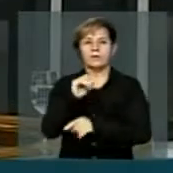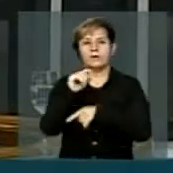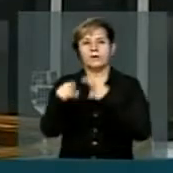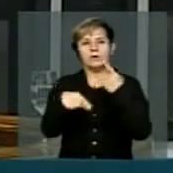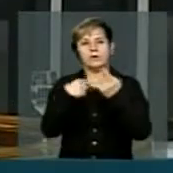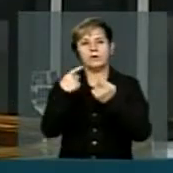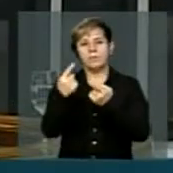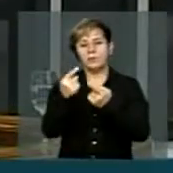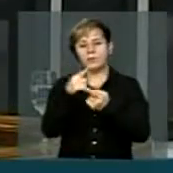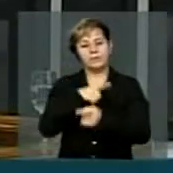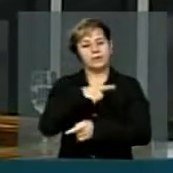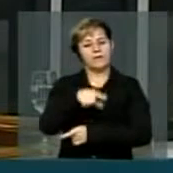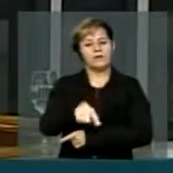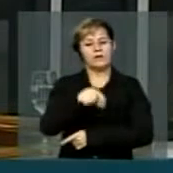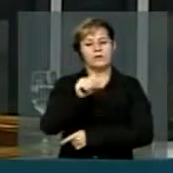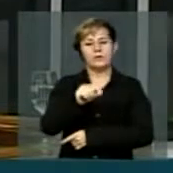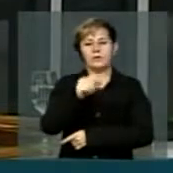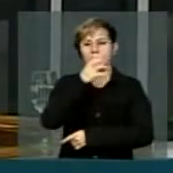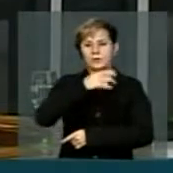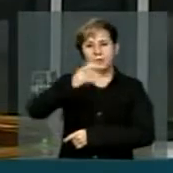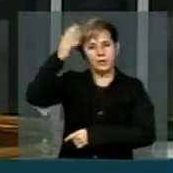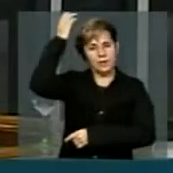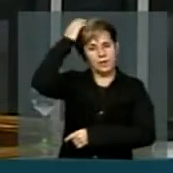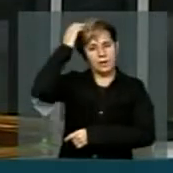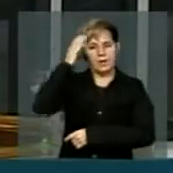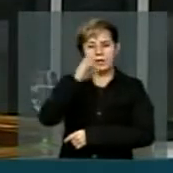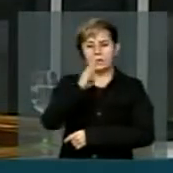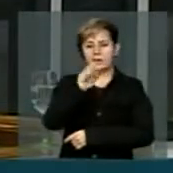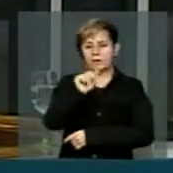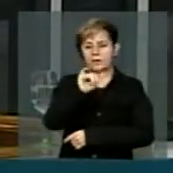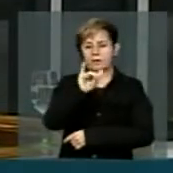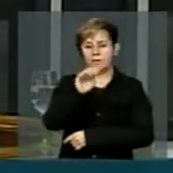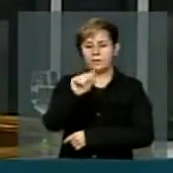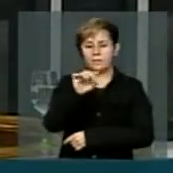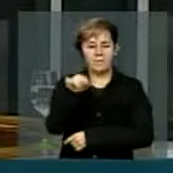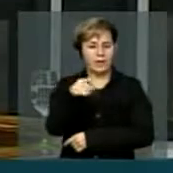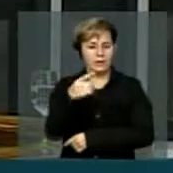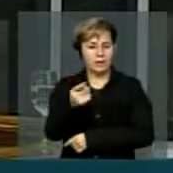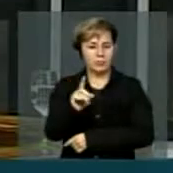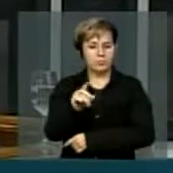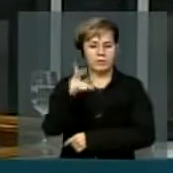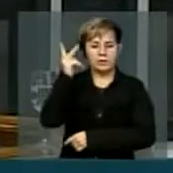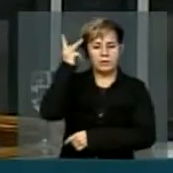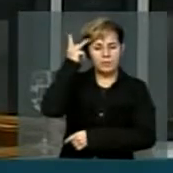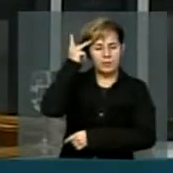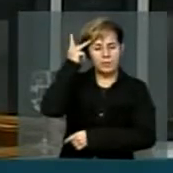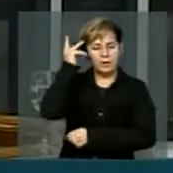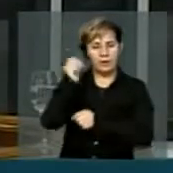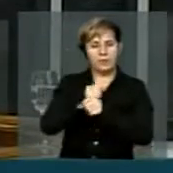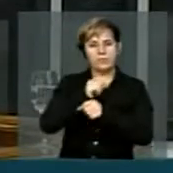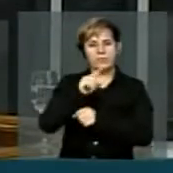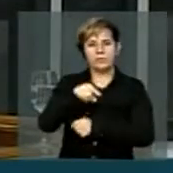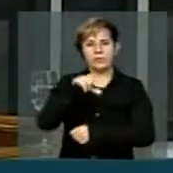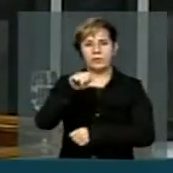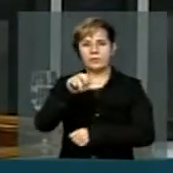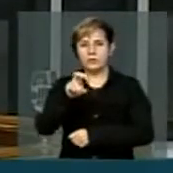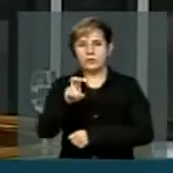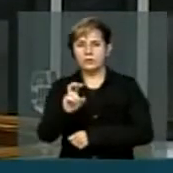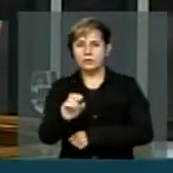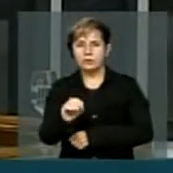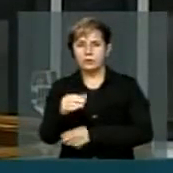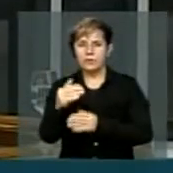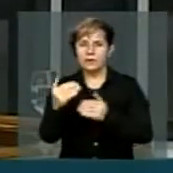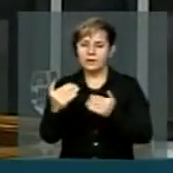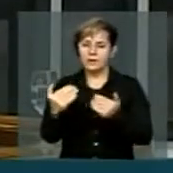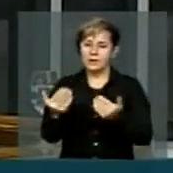sendo escolhido rei do Baião, sendo nomeado rei do Baião em São Paulo em 1950. Portanto, é um